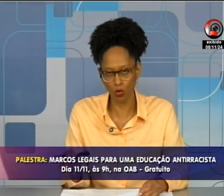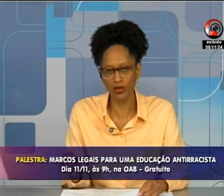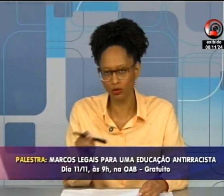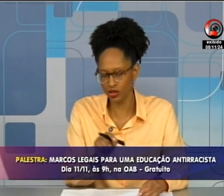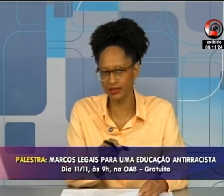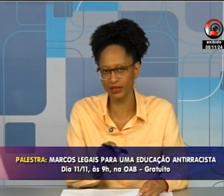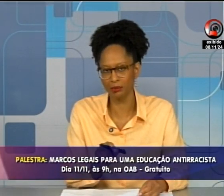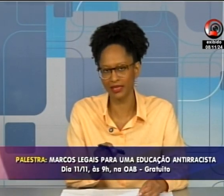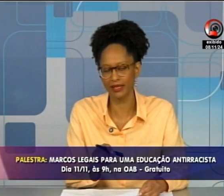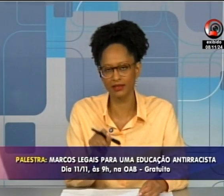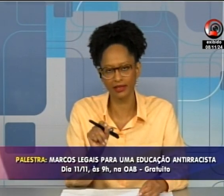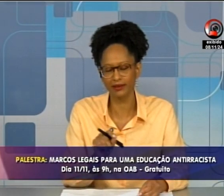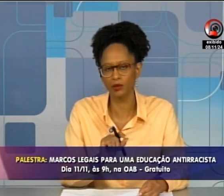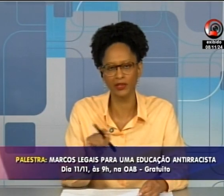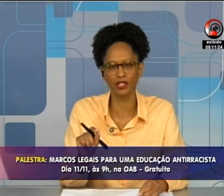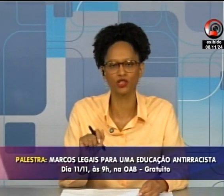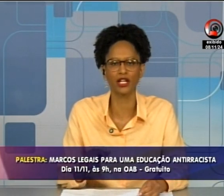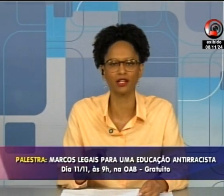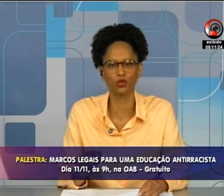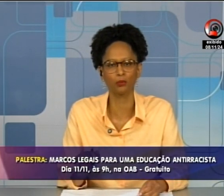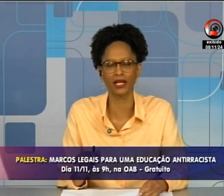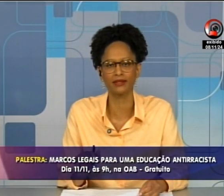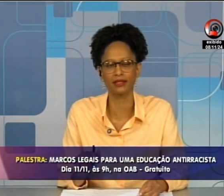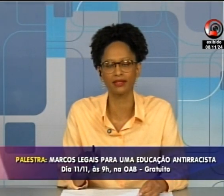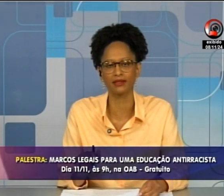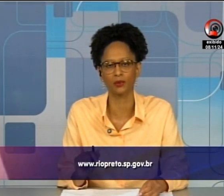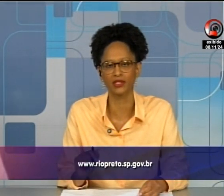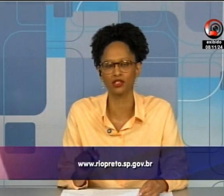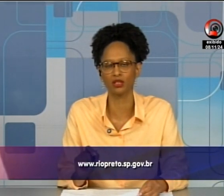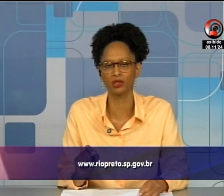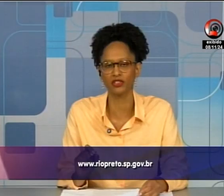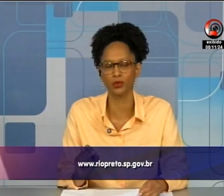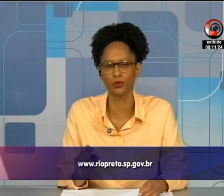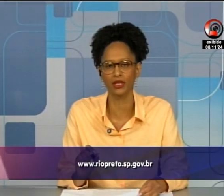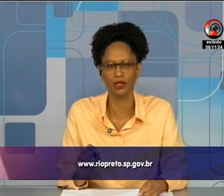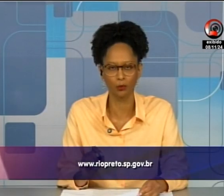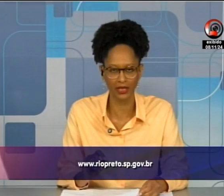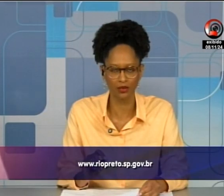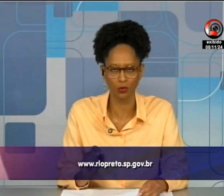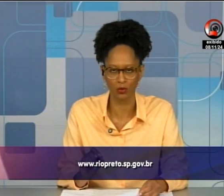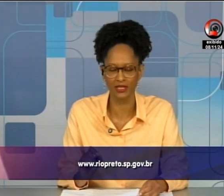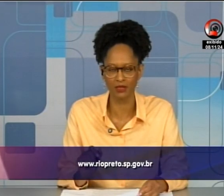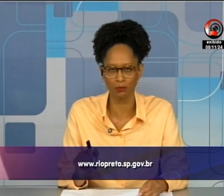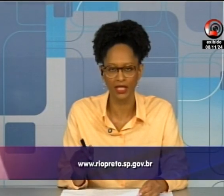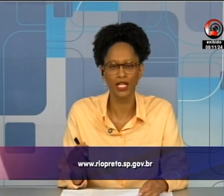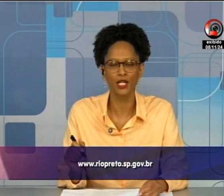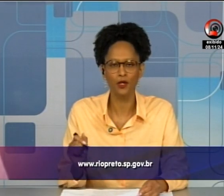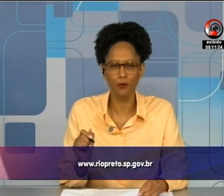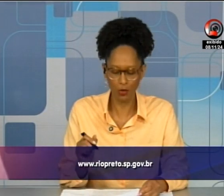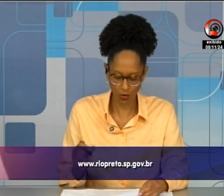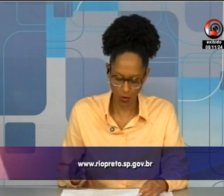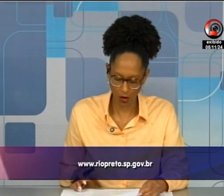Prefeitura, procura a notícia da palestra e lá tem link direto para inscrição. O site da Prefeitura,